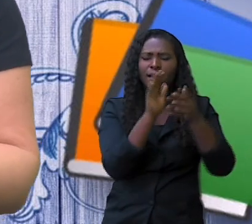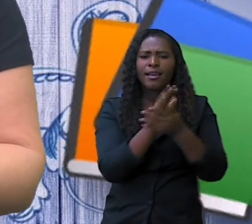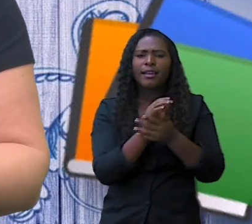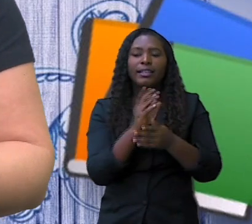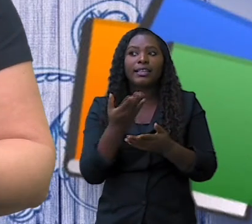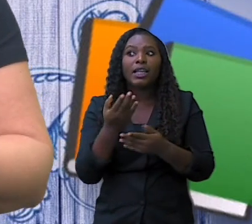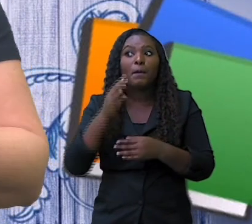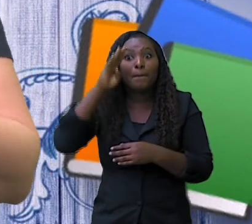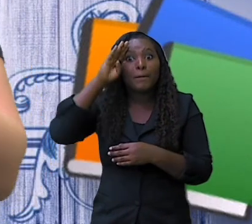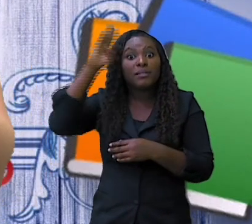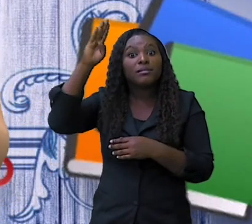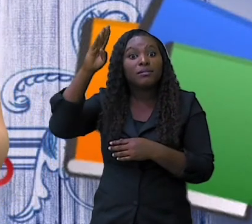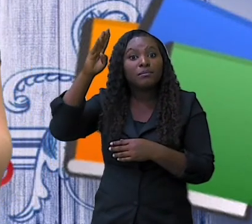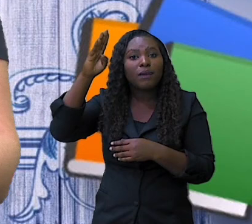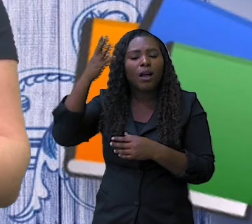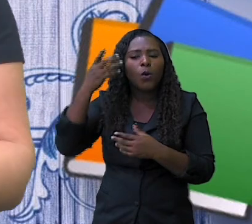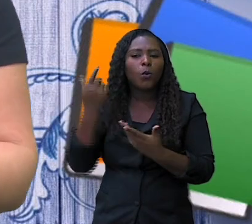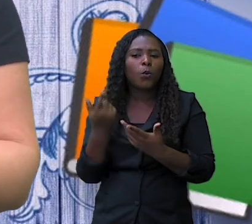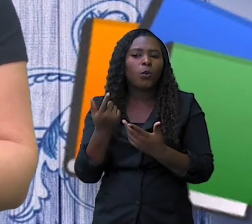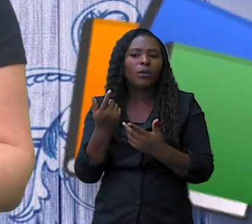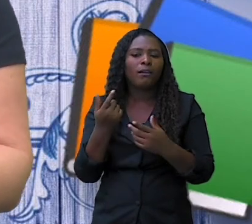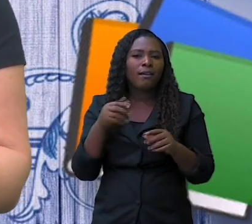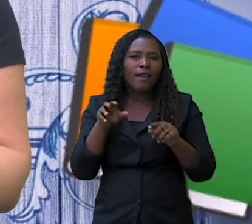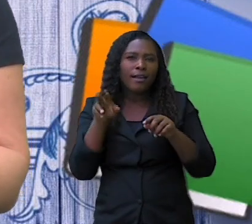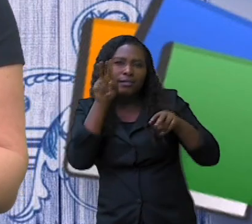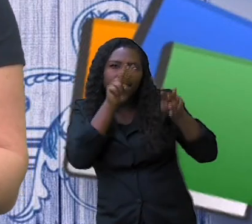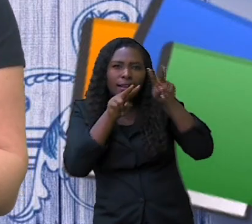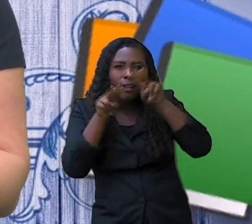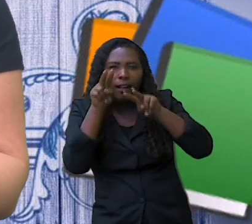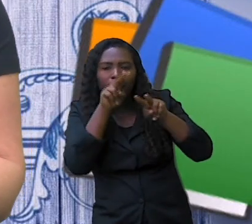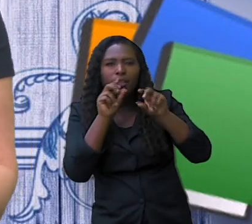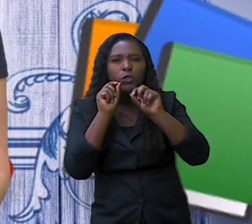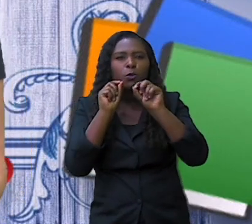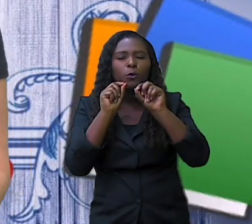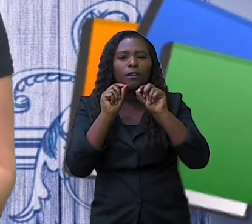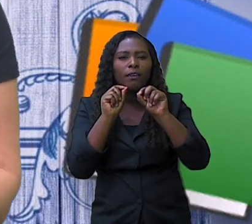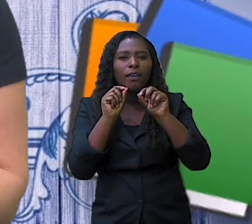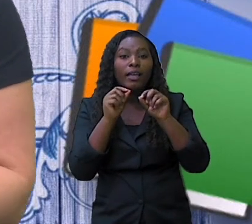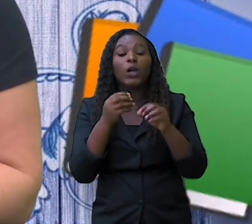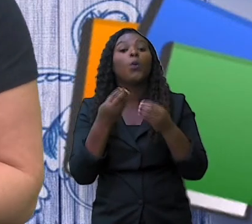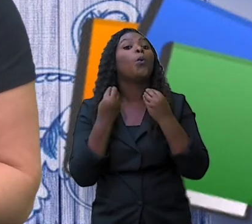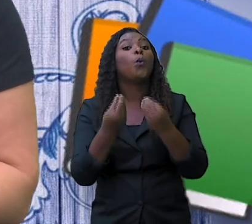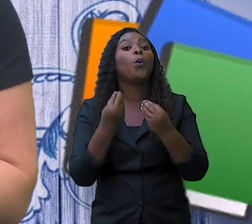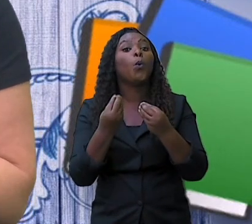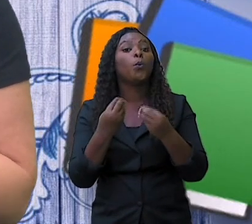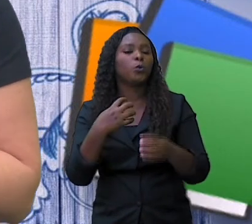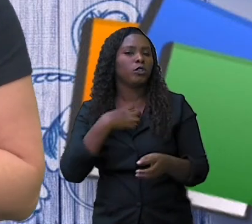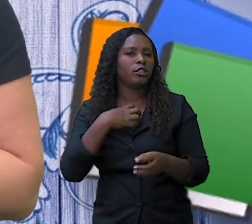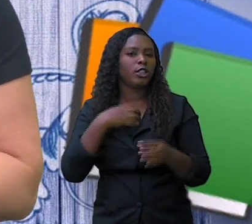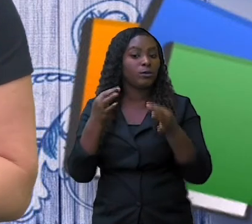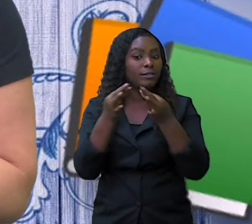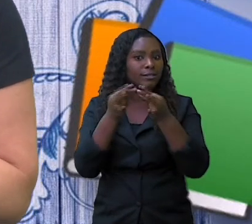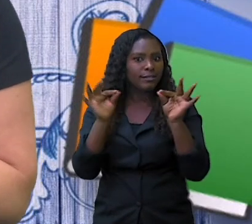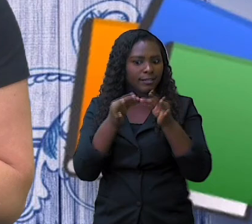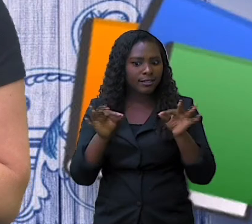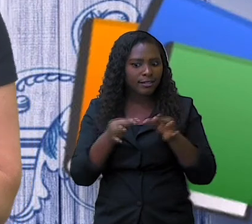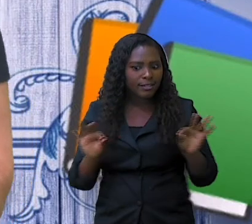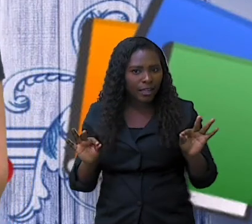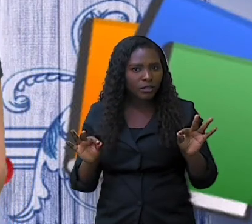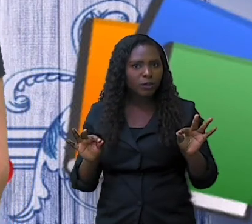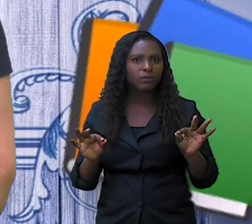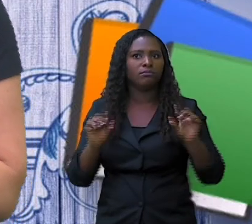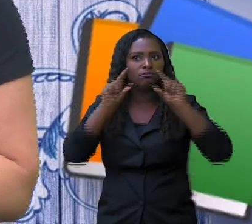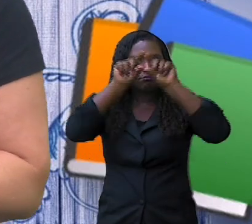aí determinar, né, vai fazer uma análise sobre qual que é a relação ali com as outras palavras que estão na